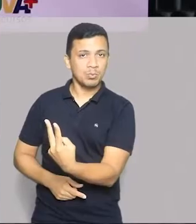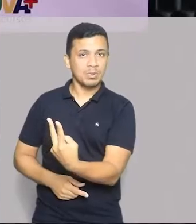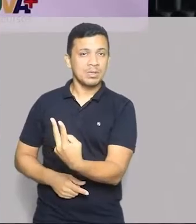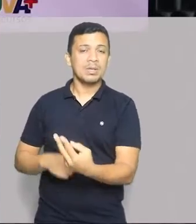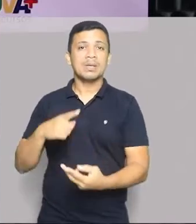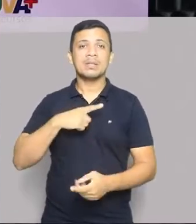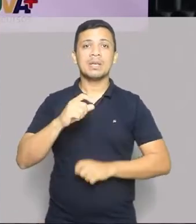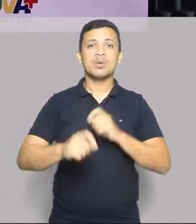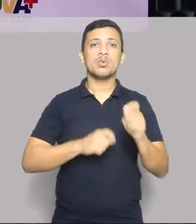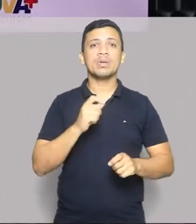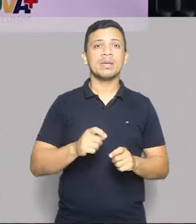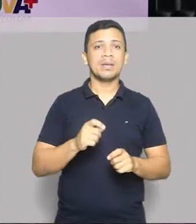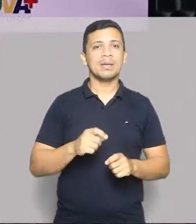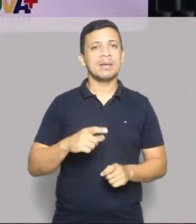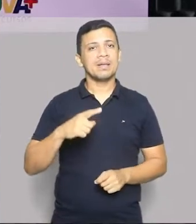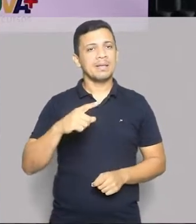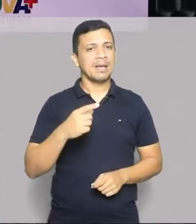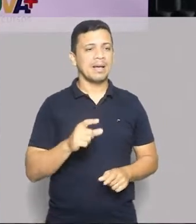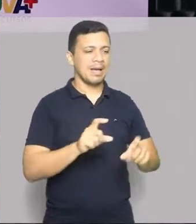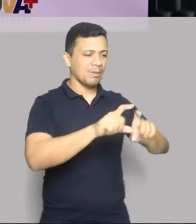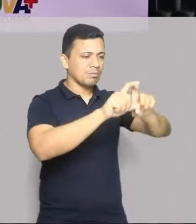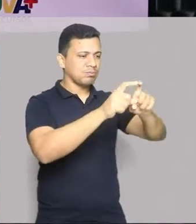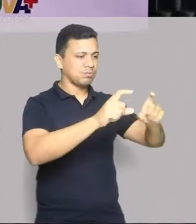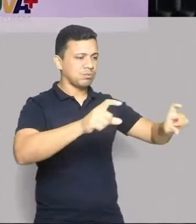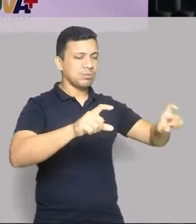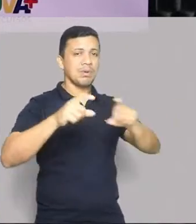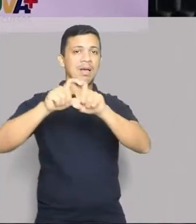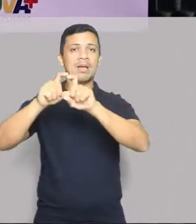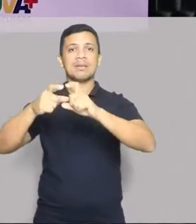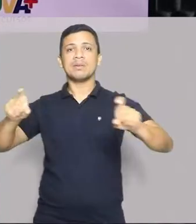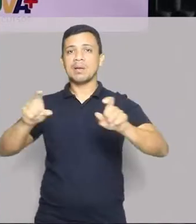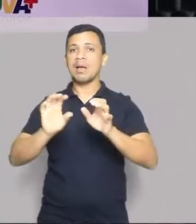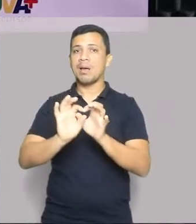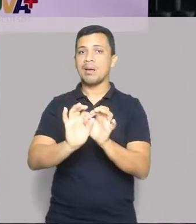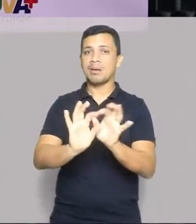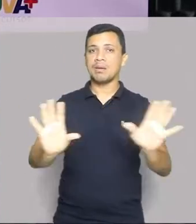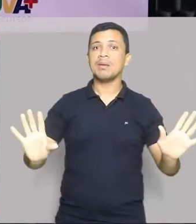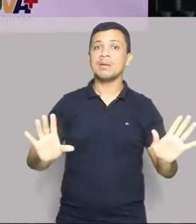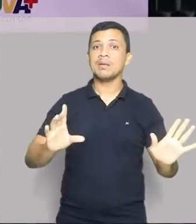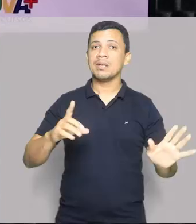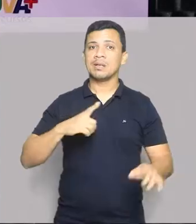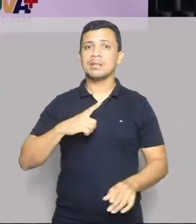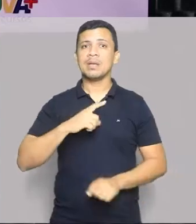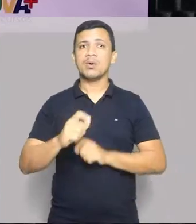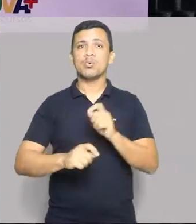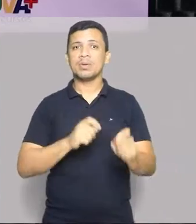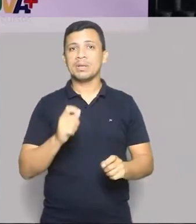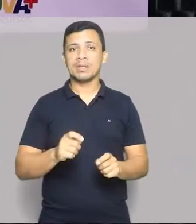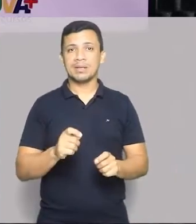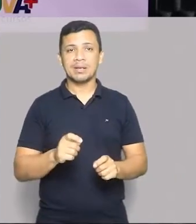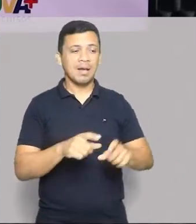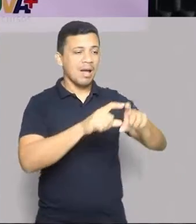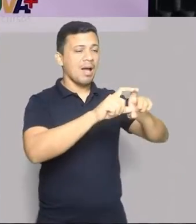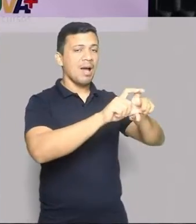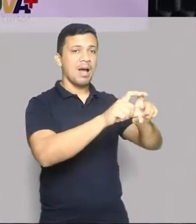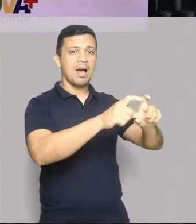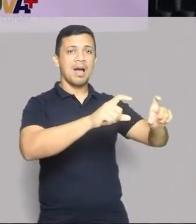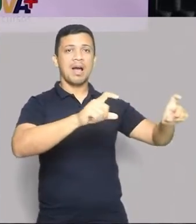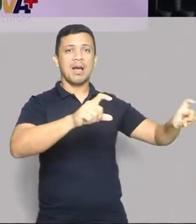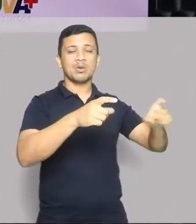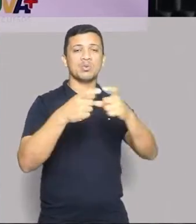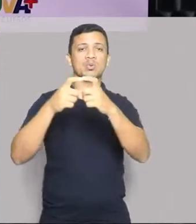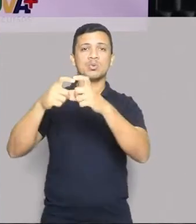que são sintaticamente independentes, ou seja, as orações não funcionam, você não tem uma